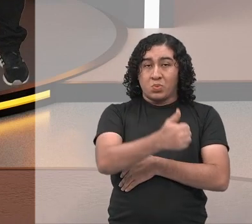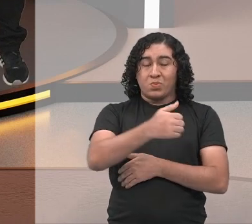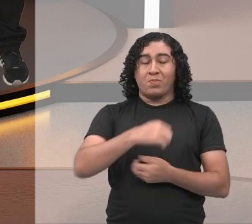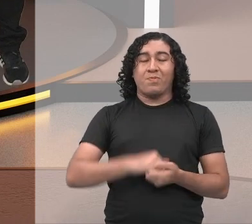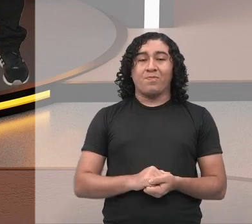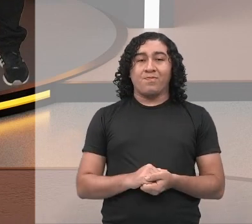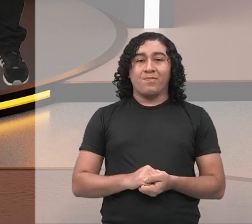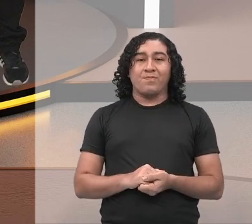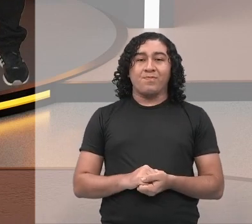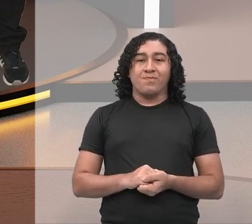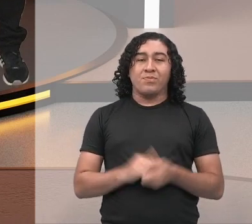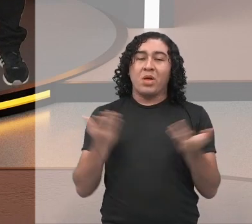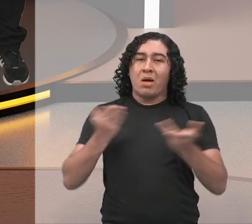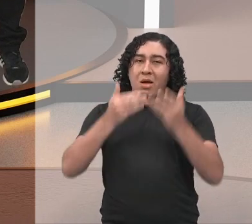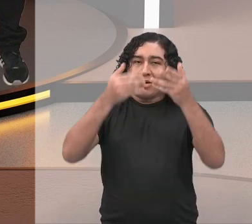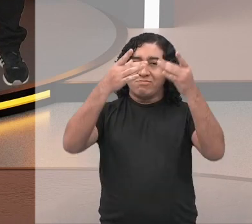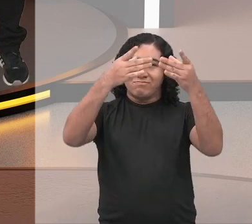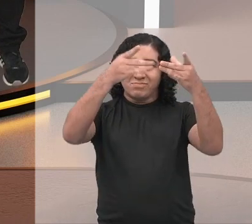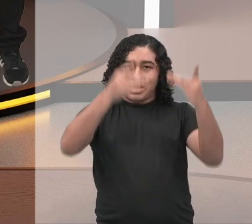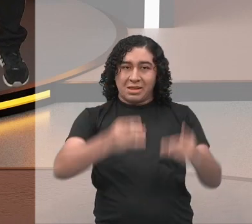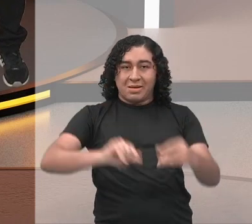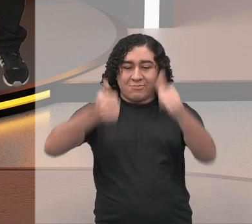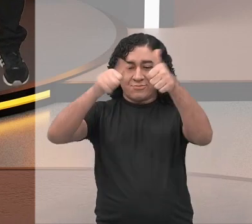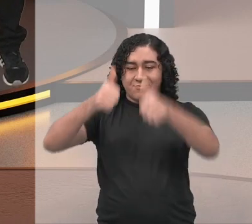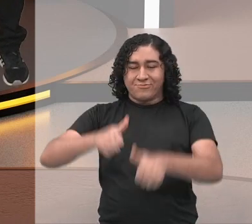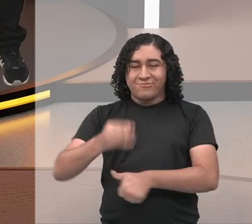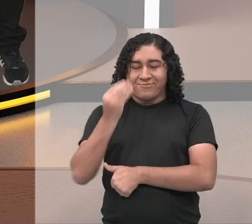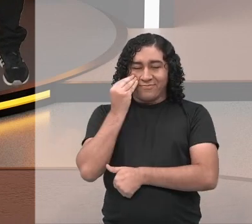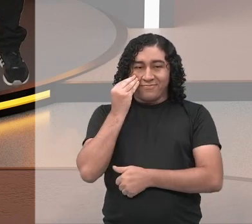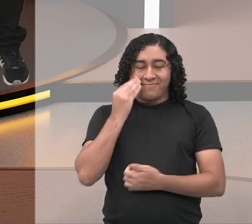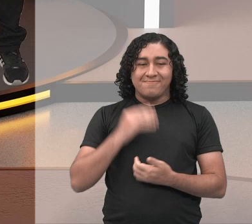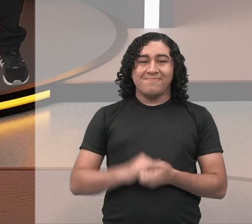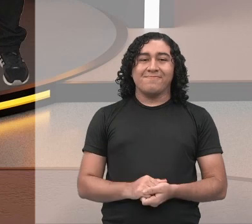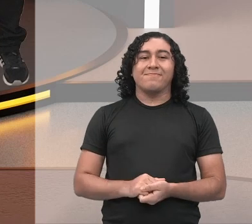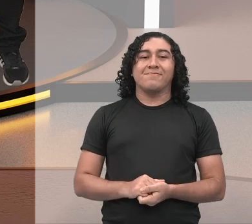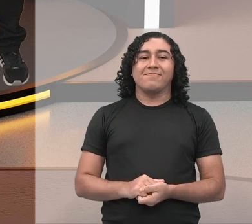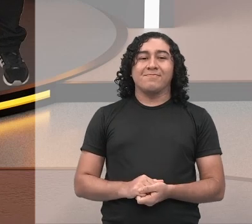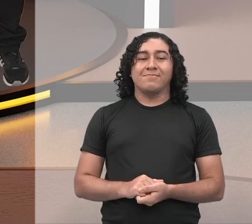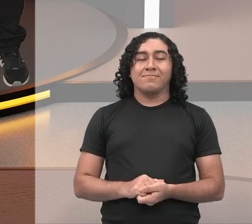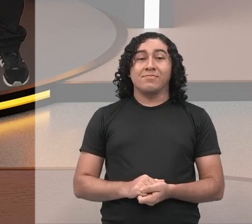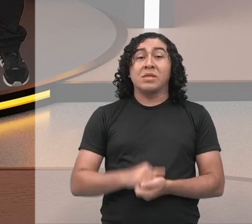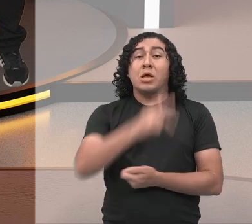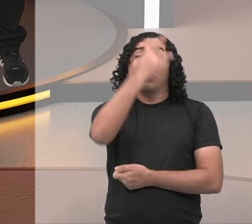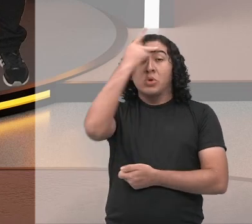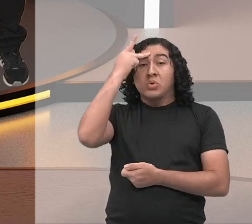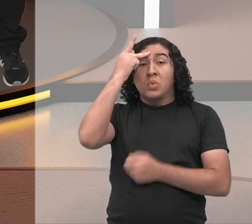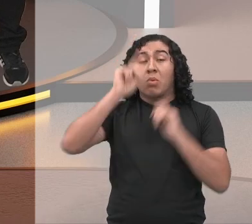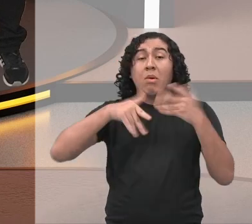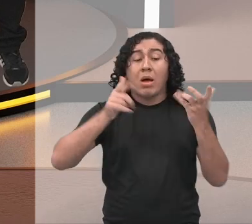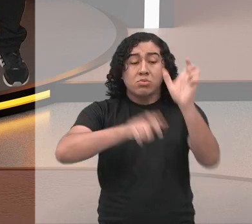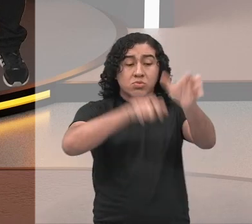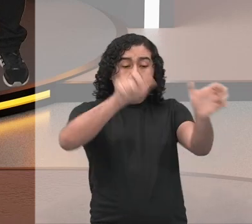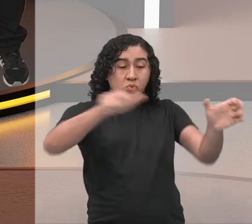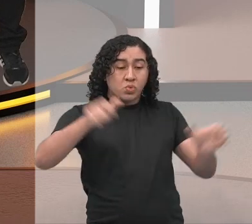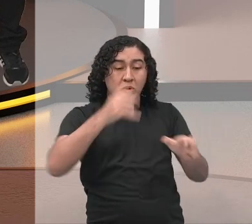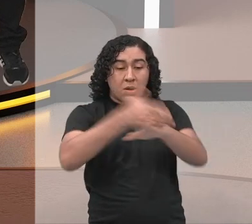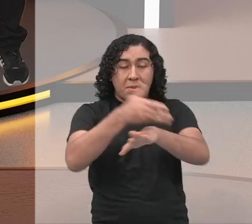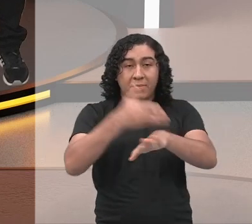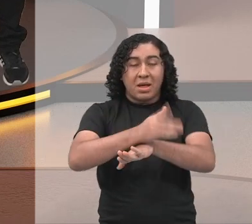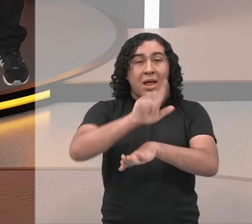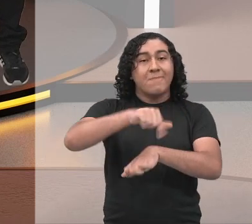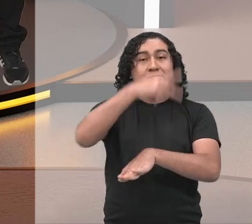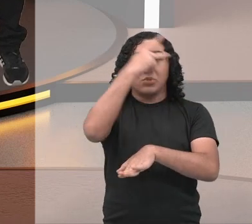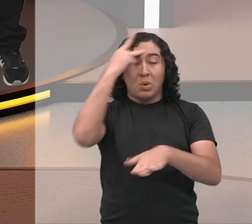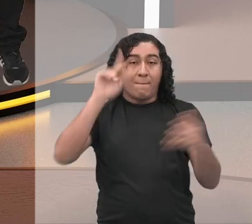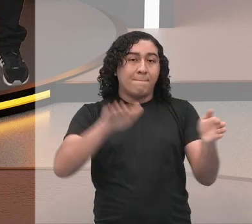1841. Vamos a ela, então, os detalhes da Balaiada. Vamos lá, gente. Os revoltosos. Quem eram os revoltosos, pessoal? Eram pessoas pobres